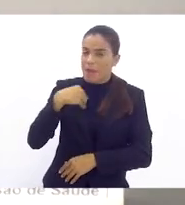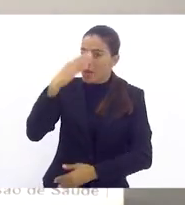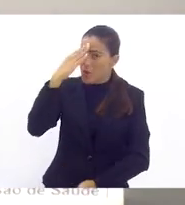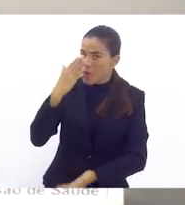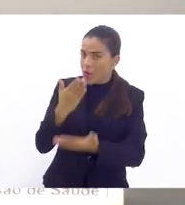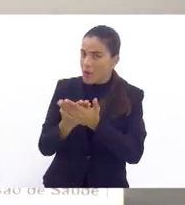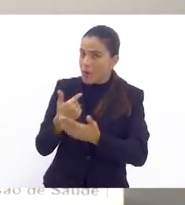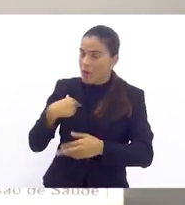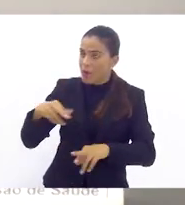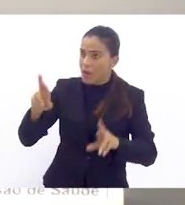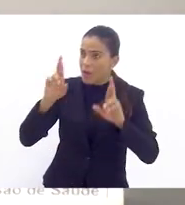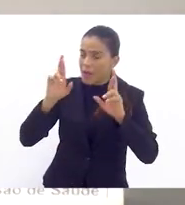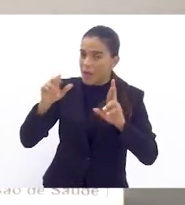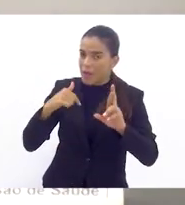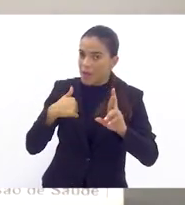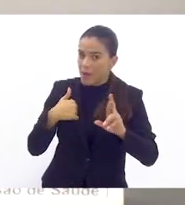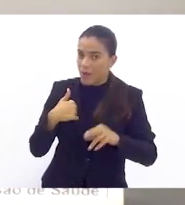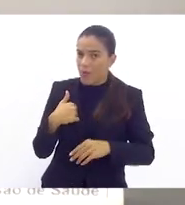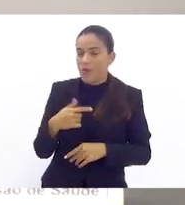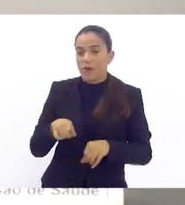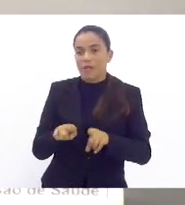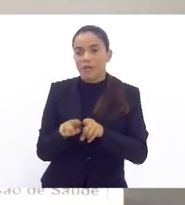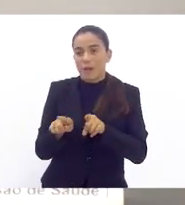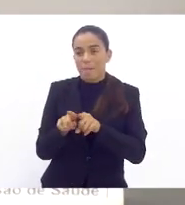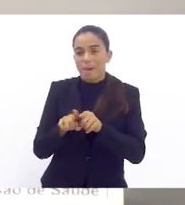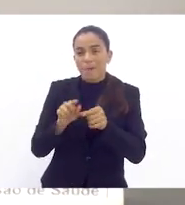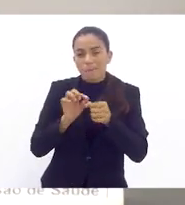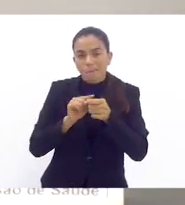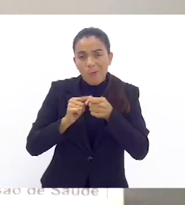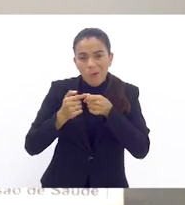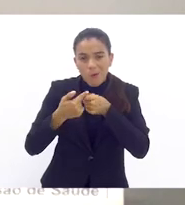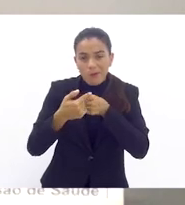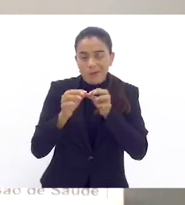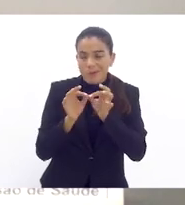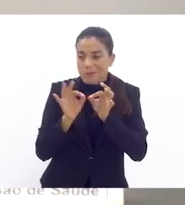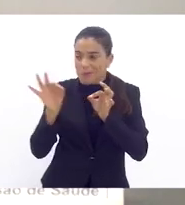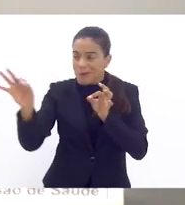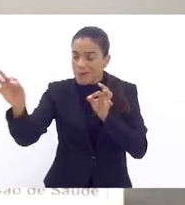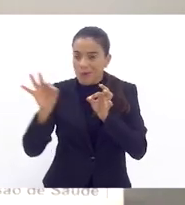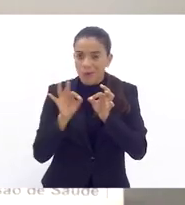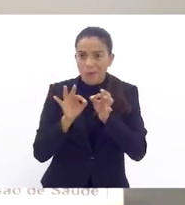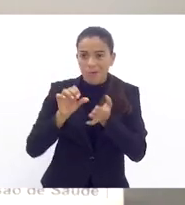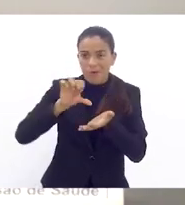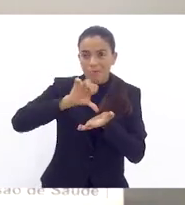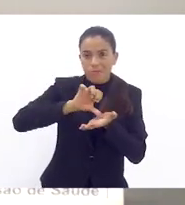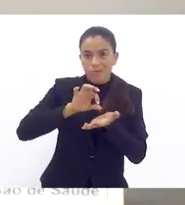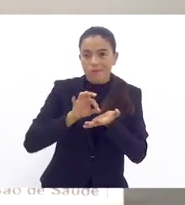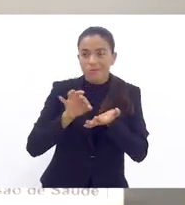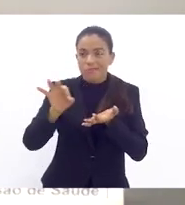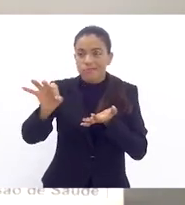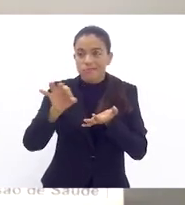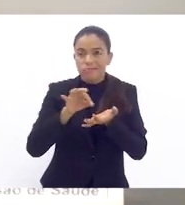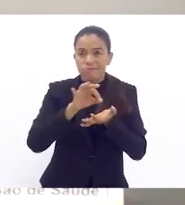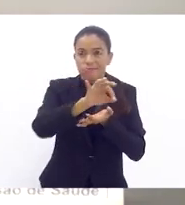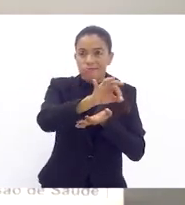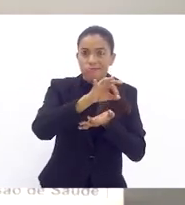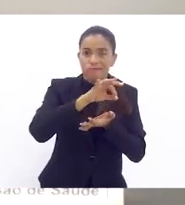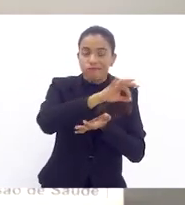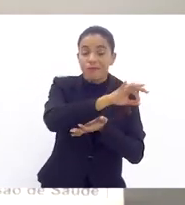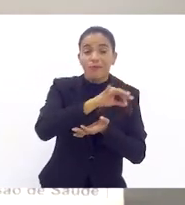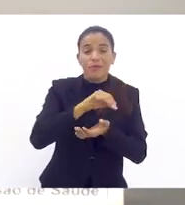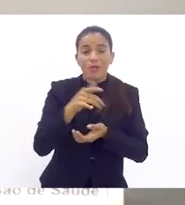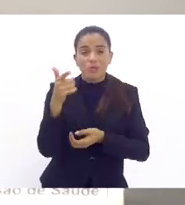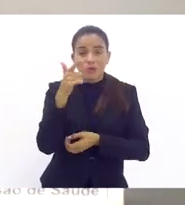eu, né, que nos limites, aí, por exemplo, da linha vermelha, a gente possa